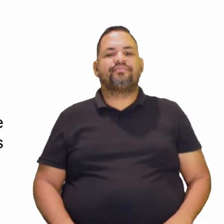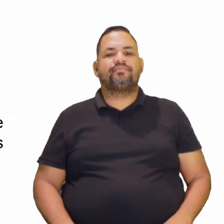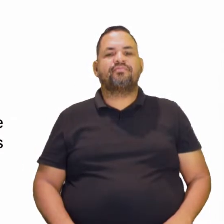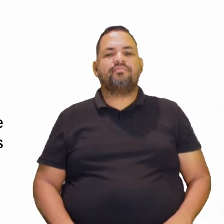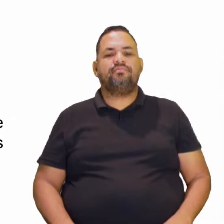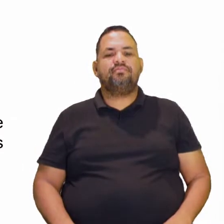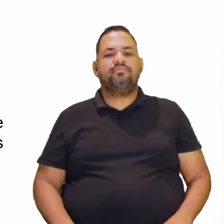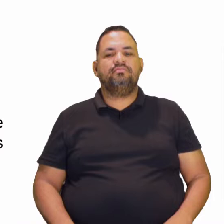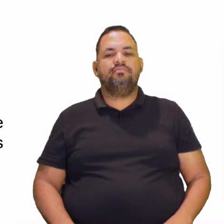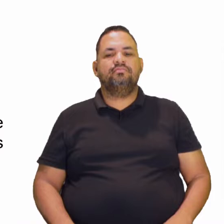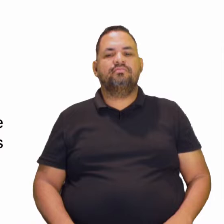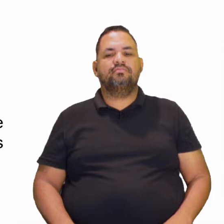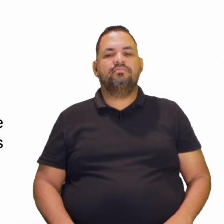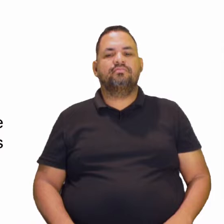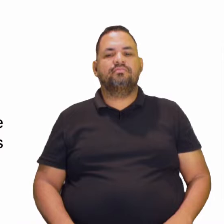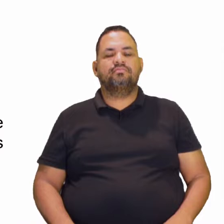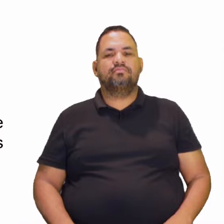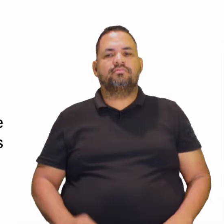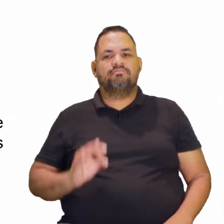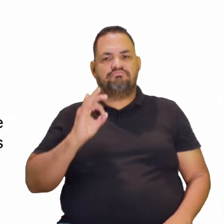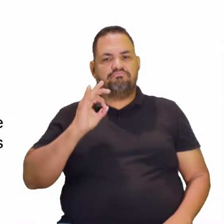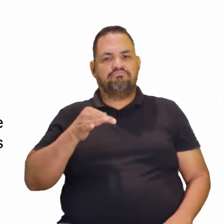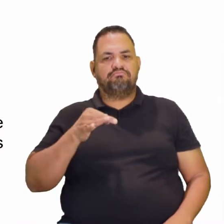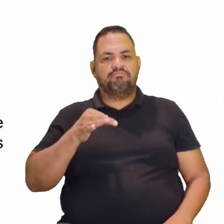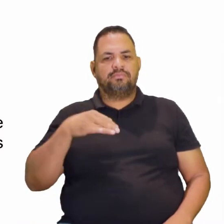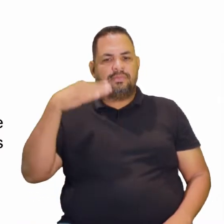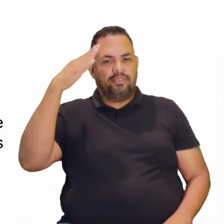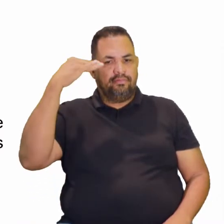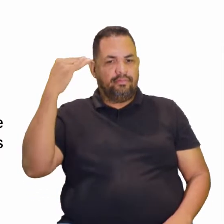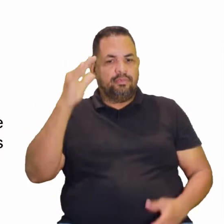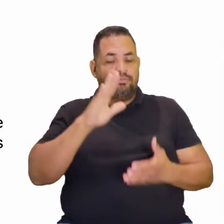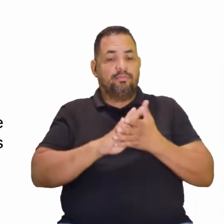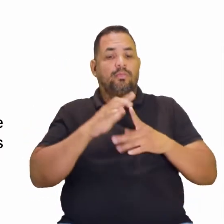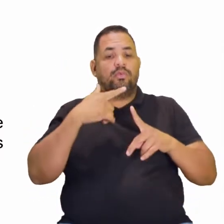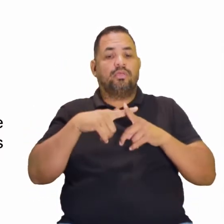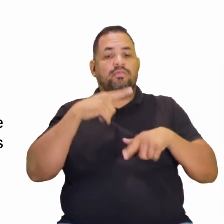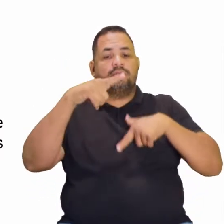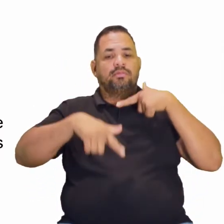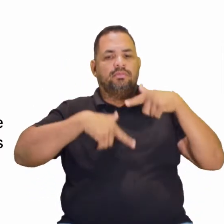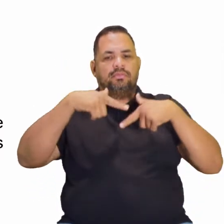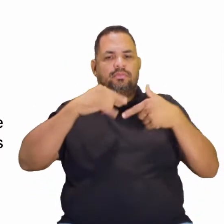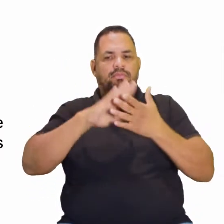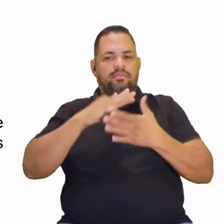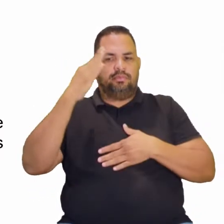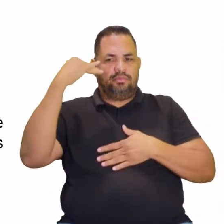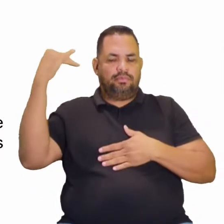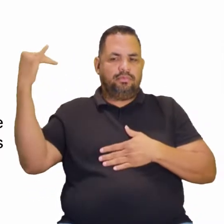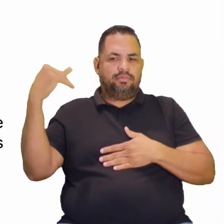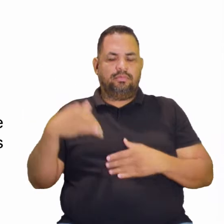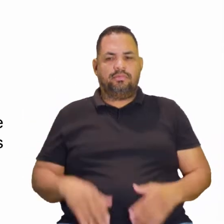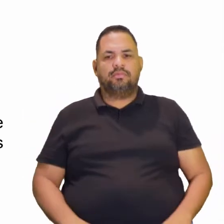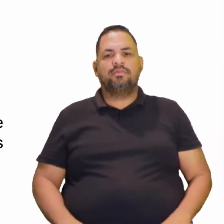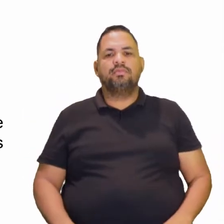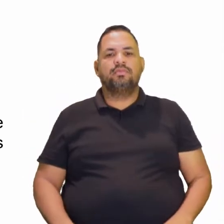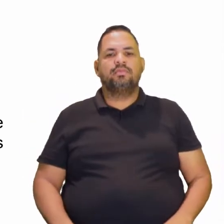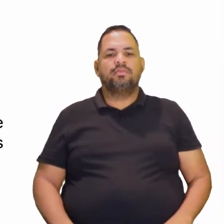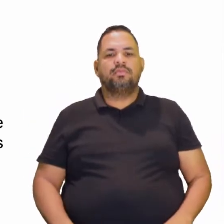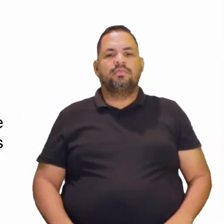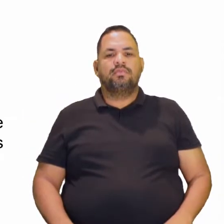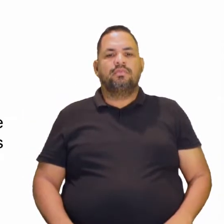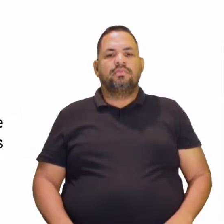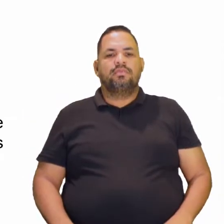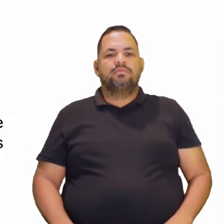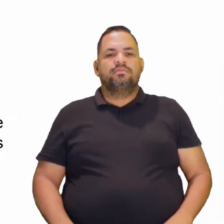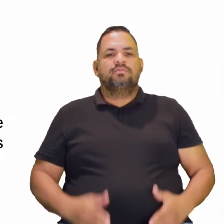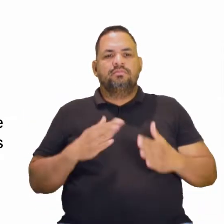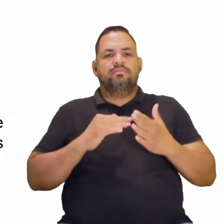os salva. Exato. Então, professor, estamos vendo aí uma das paisagens que ela pintou, paisagem de Santo Amaro. Ela pintou